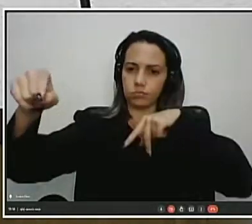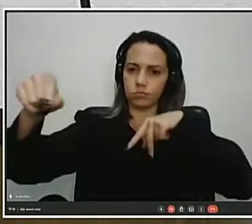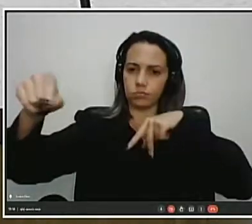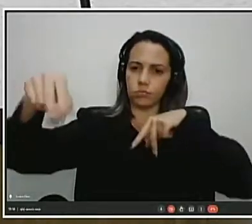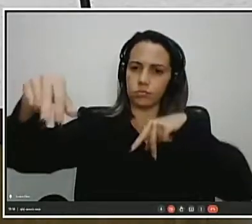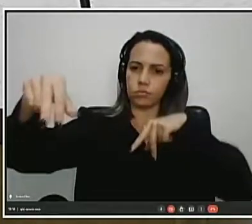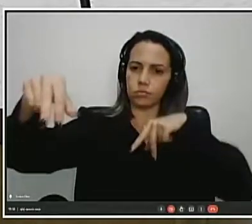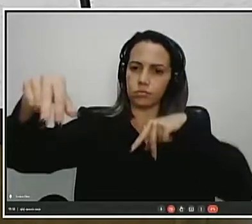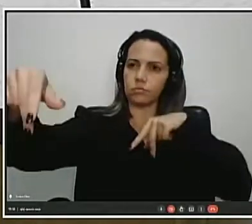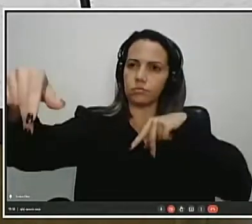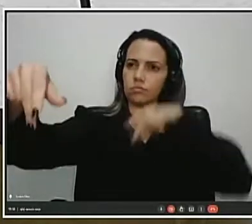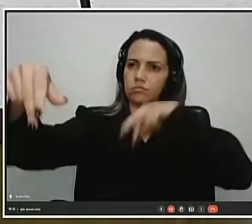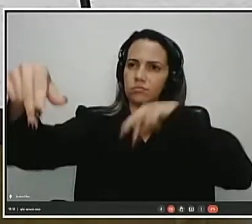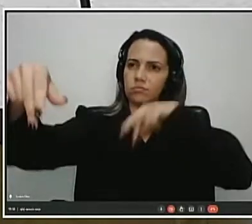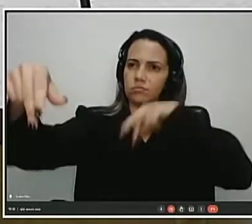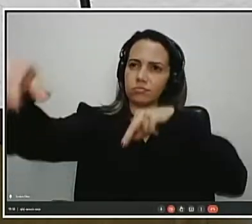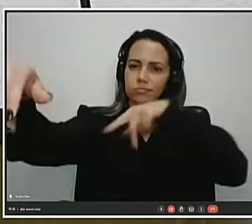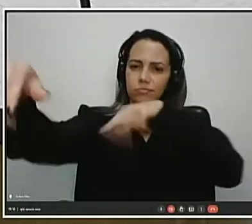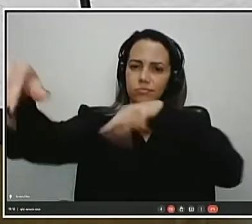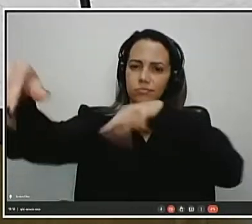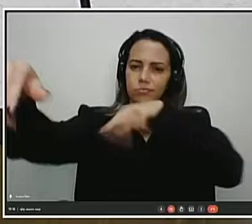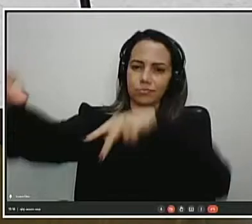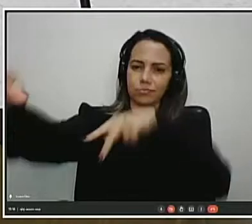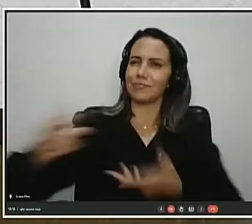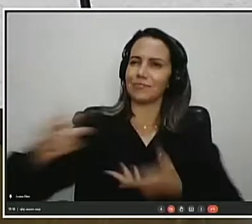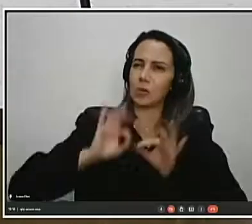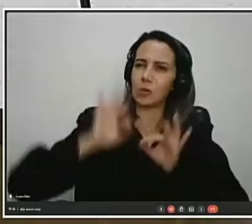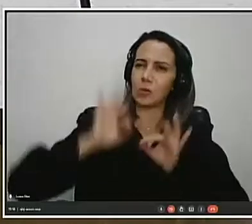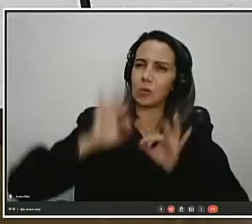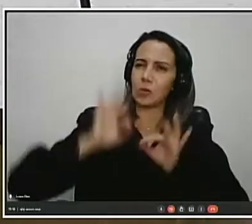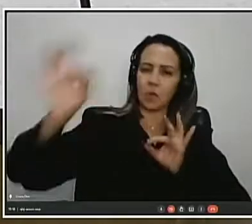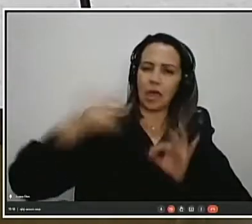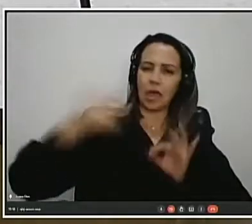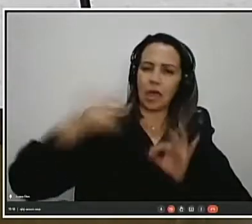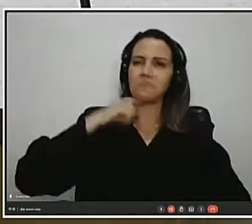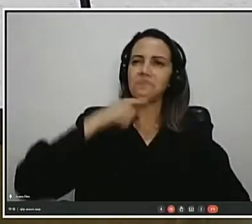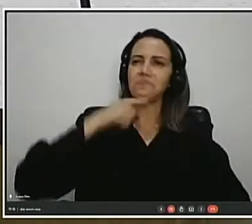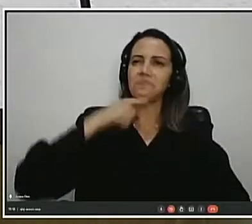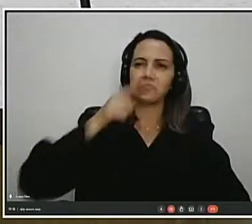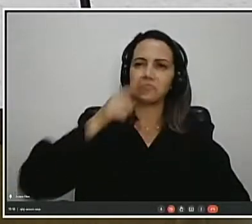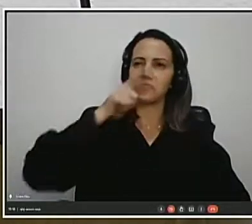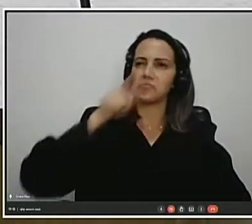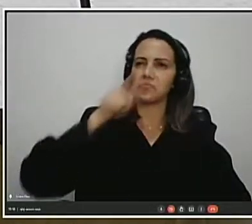horizonte corre 10 passos. Por mais que eu caminhe, jamais alcançarei.